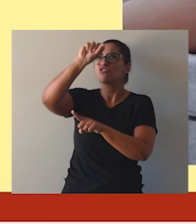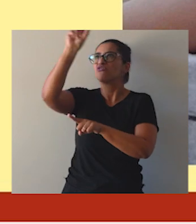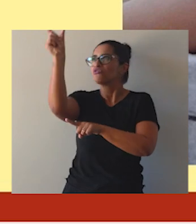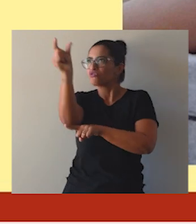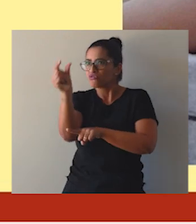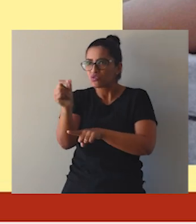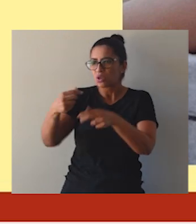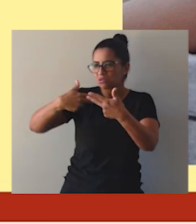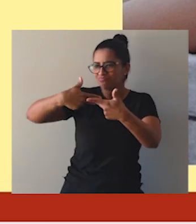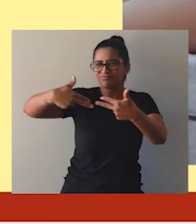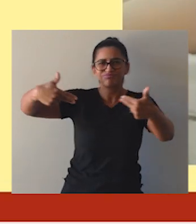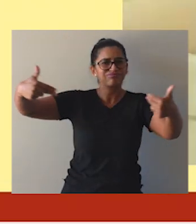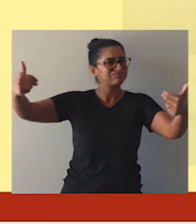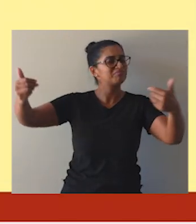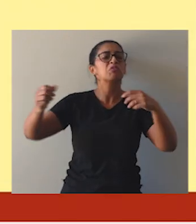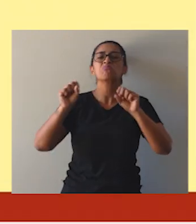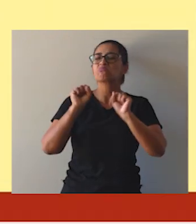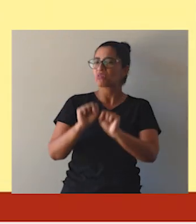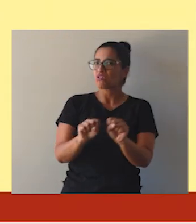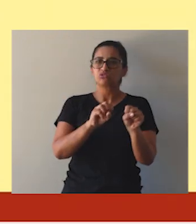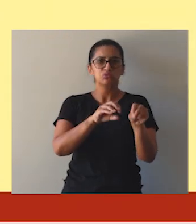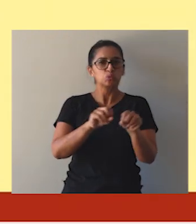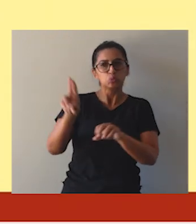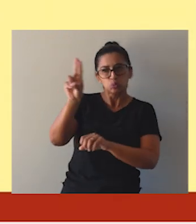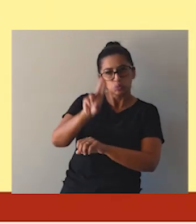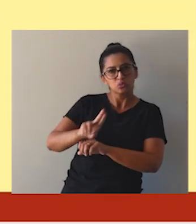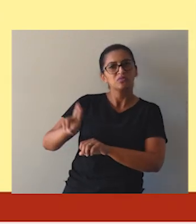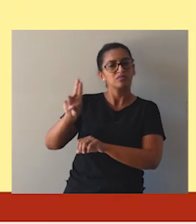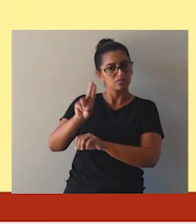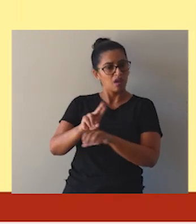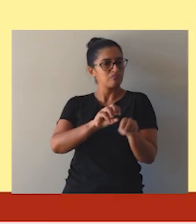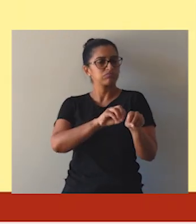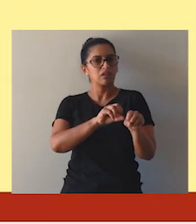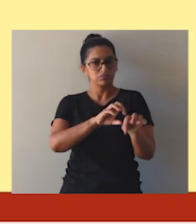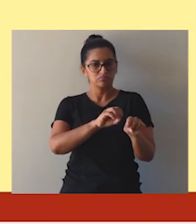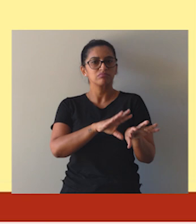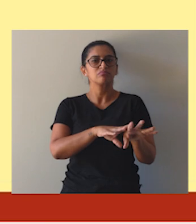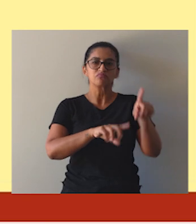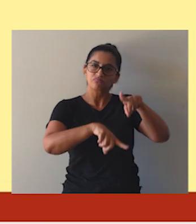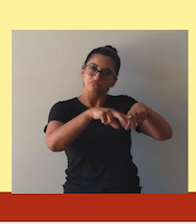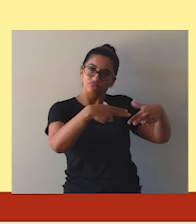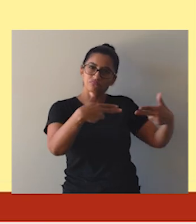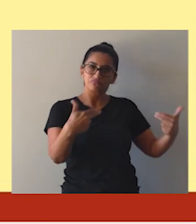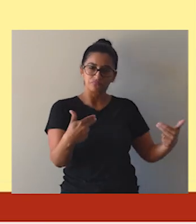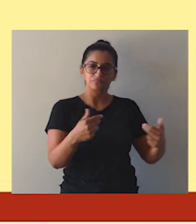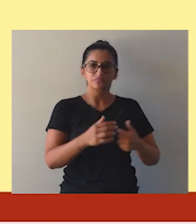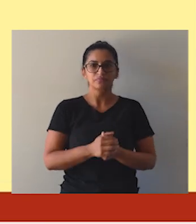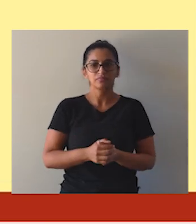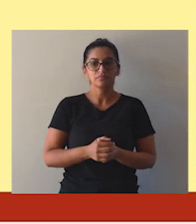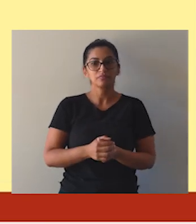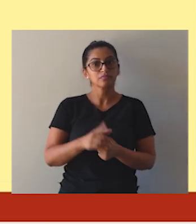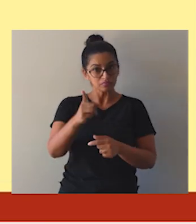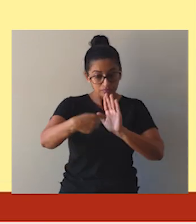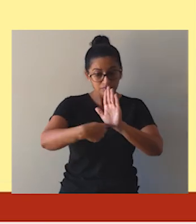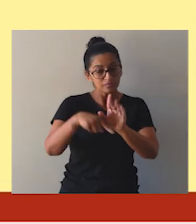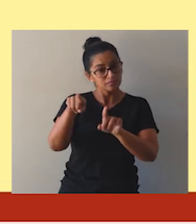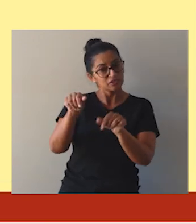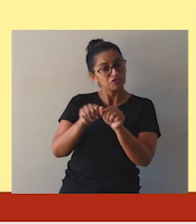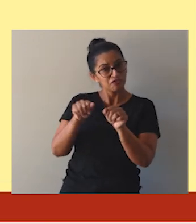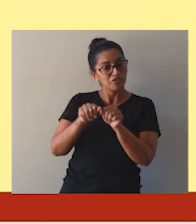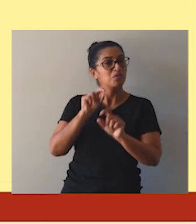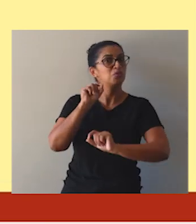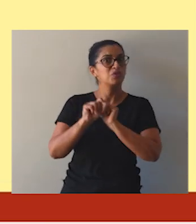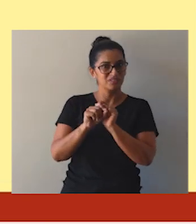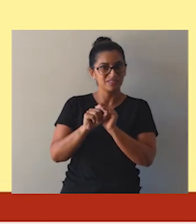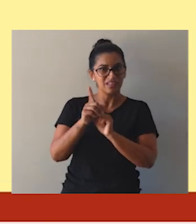a maneira tátil. Pode passar. Esse é feito de uma caixinha de sorvete. Você pode furar, usar